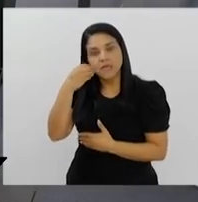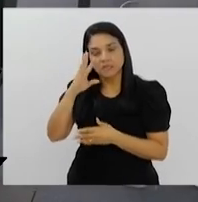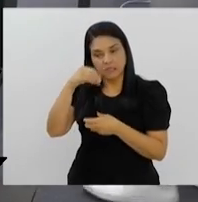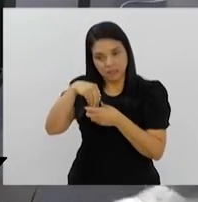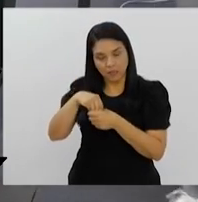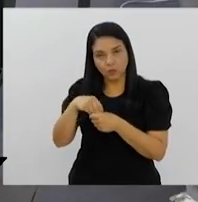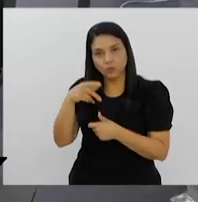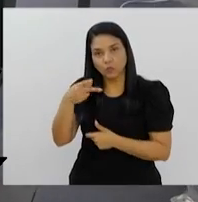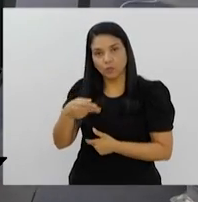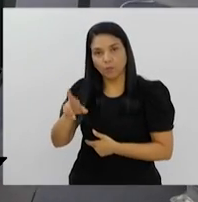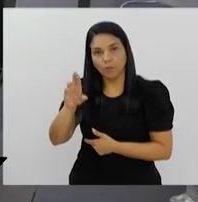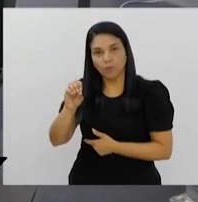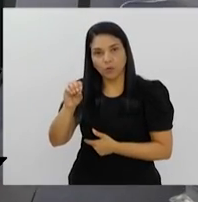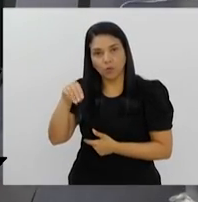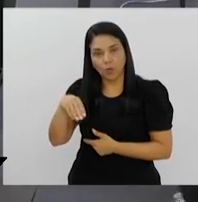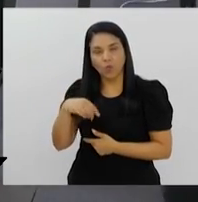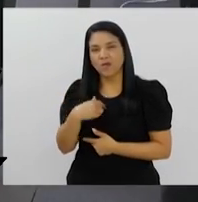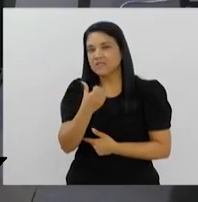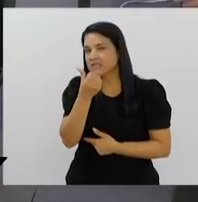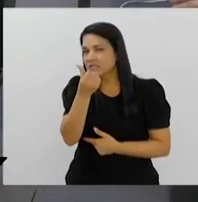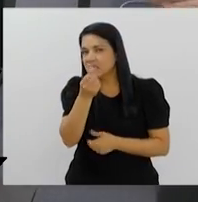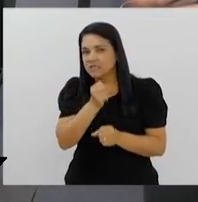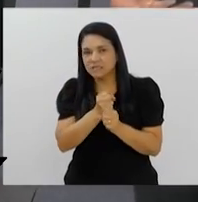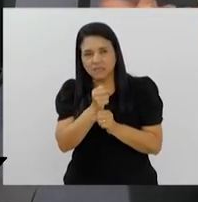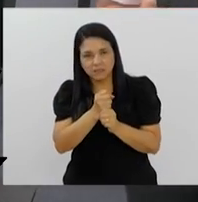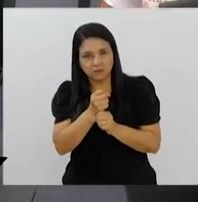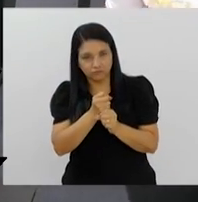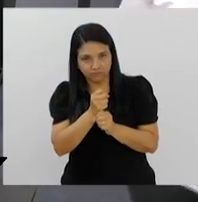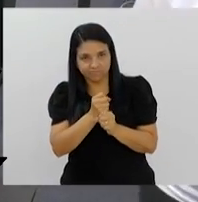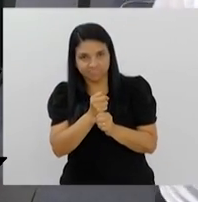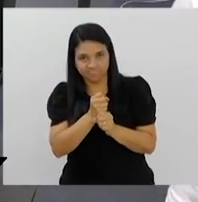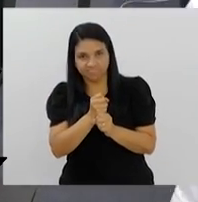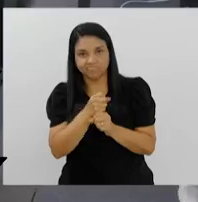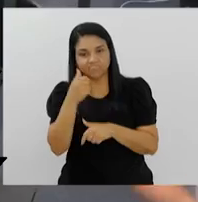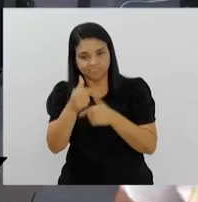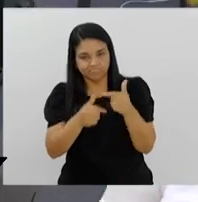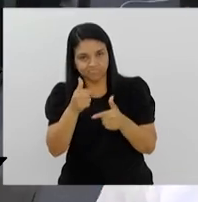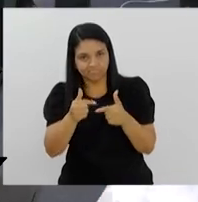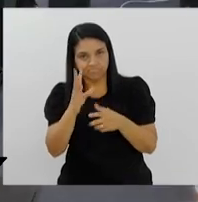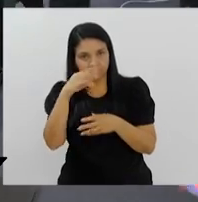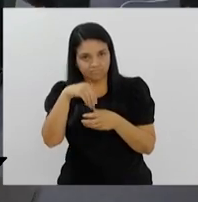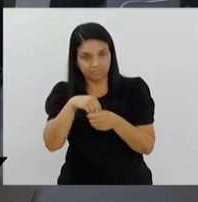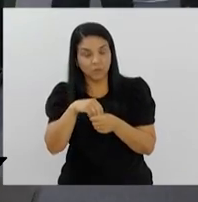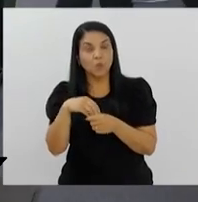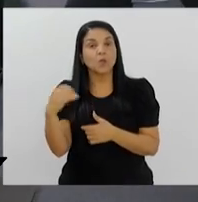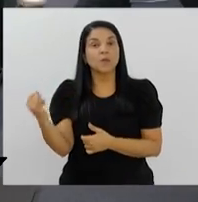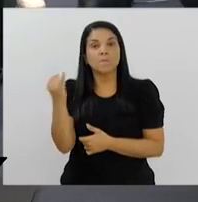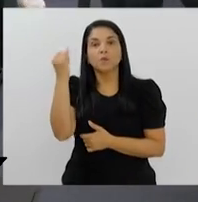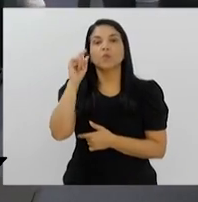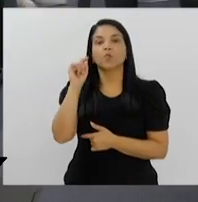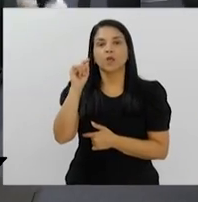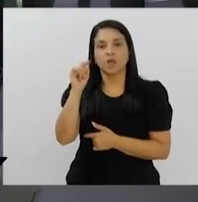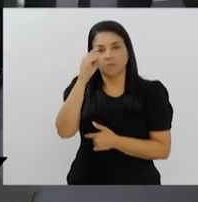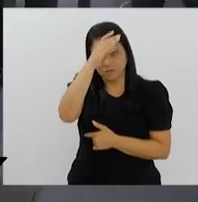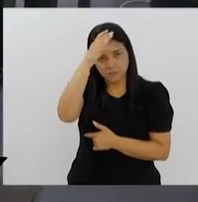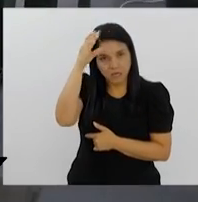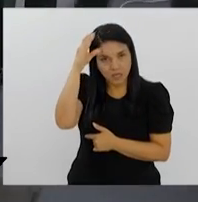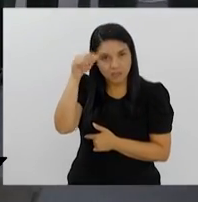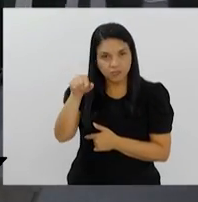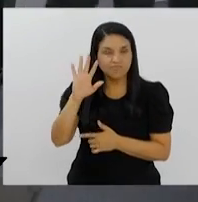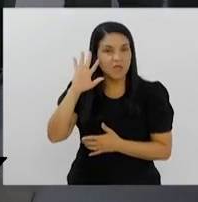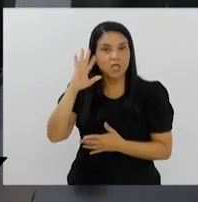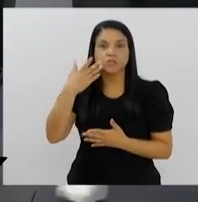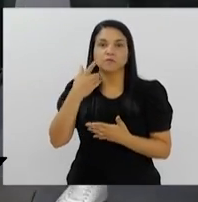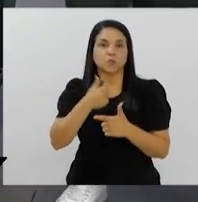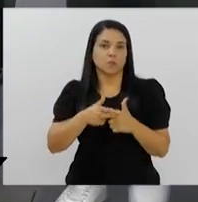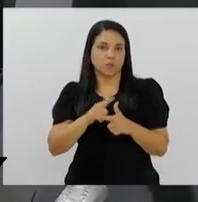tô há quase se anos no Procom o que é mais importante pro consumidor é ele sair com problema dele resolvido